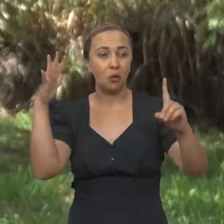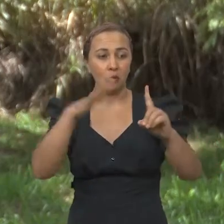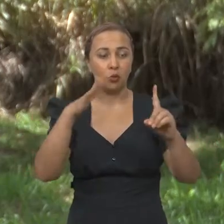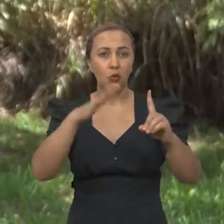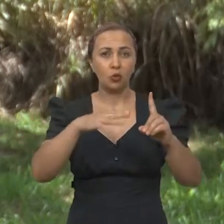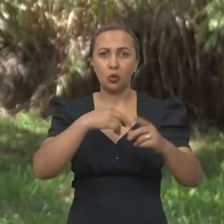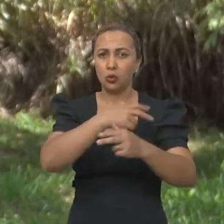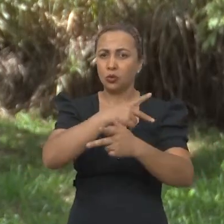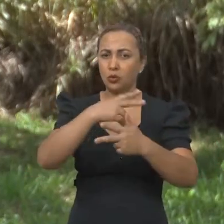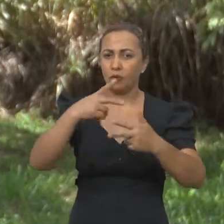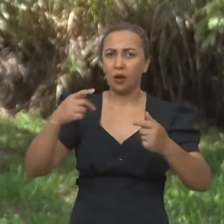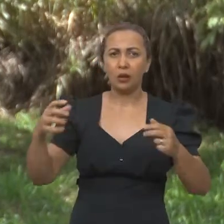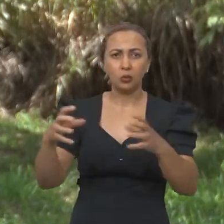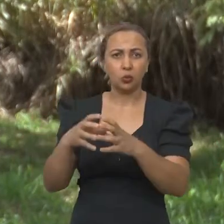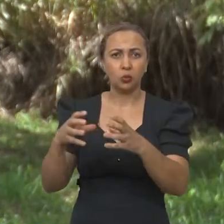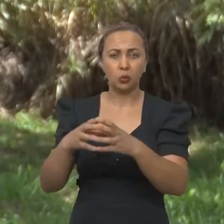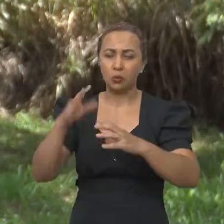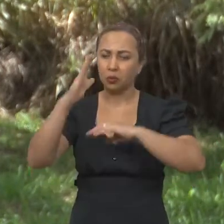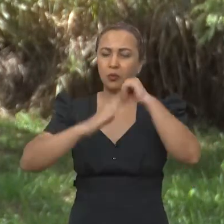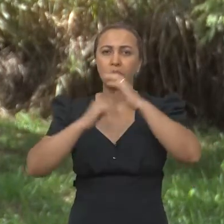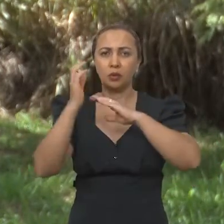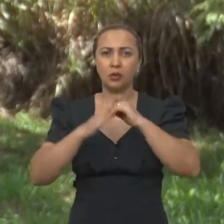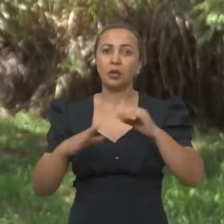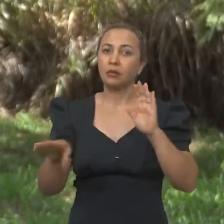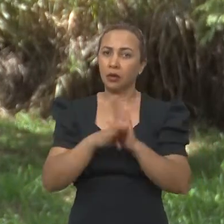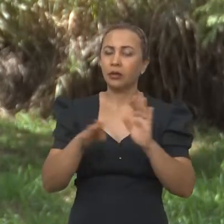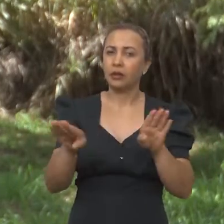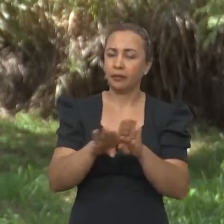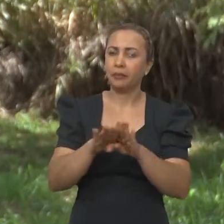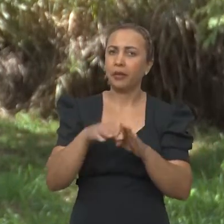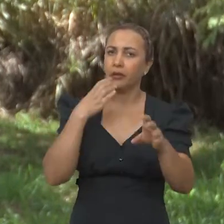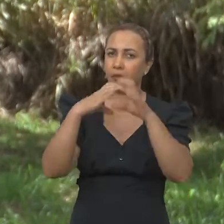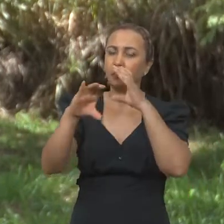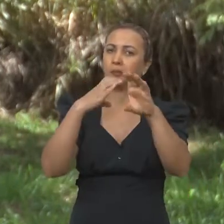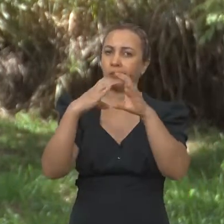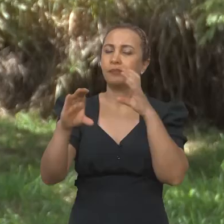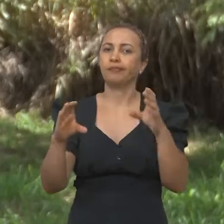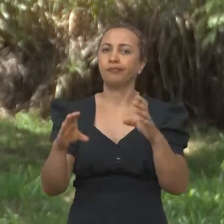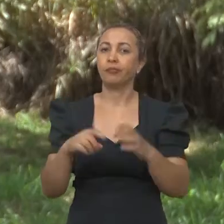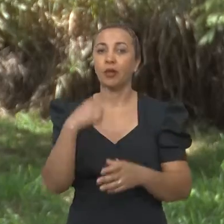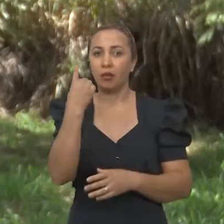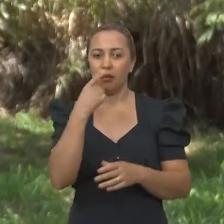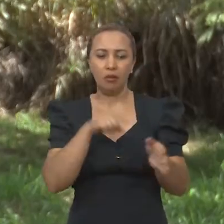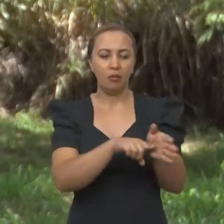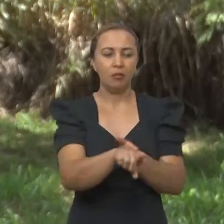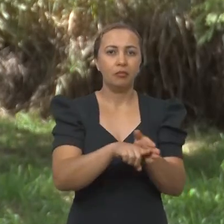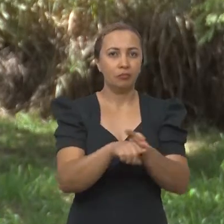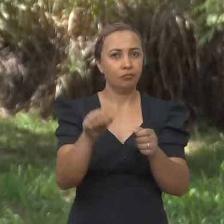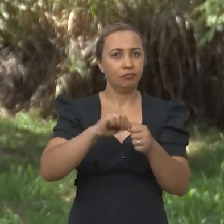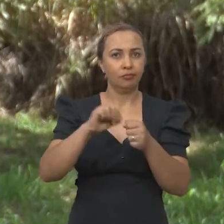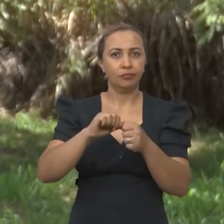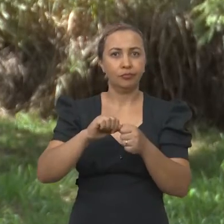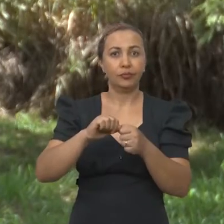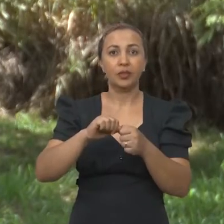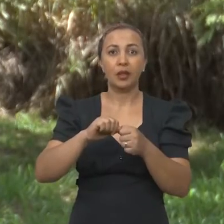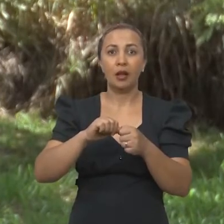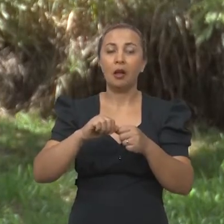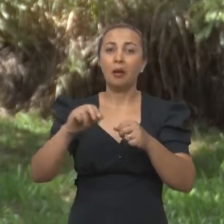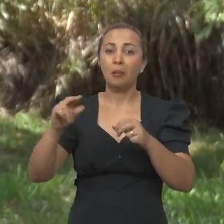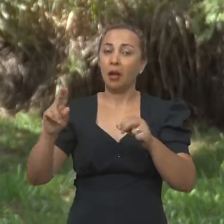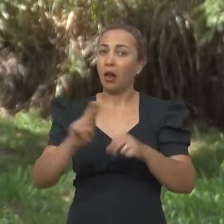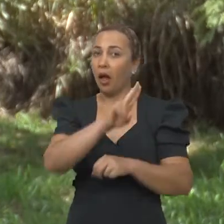A pandemia interferiu na rotina de diversas categorias profissionais, inclusive com os comunicadores. Uma pesquisa realizada